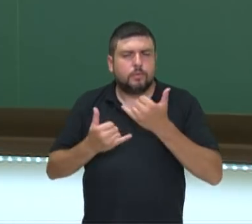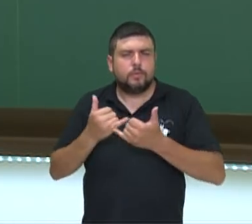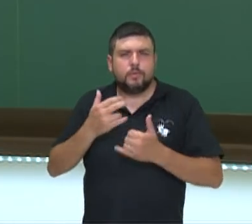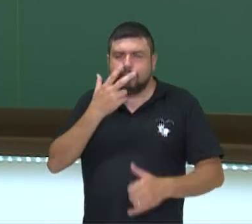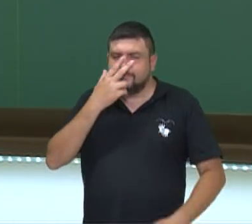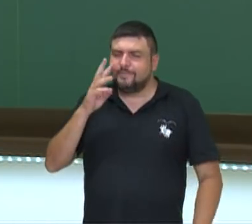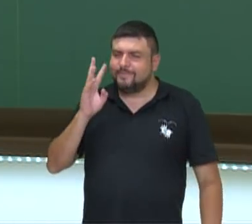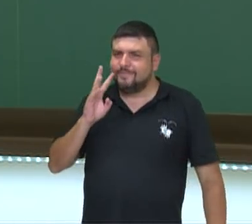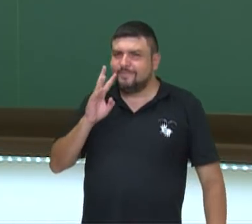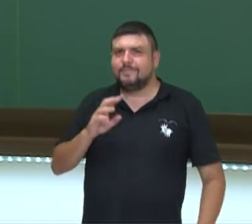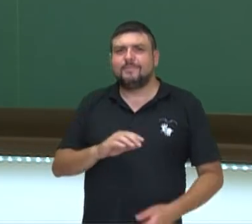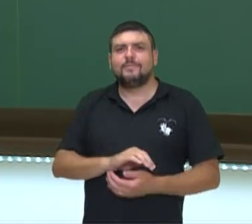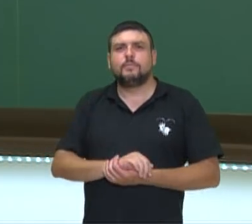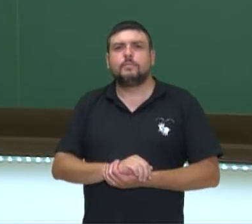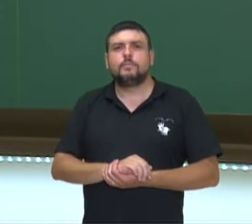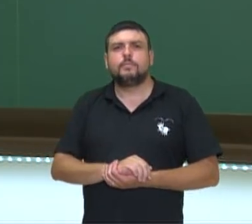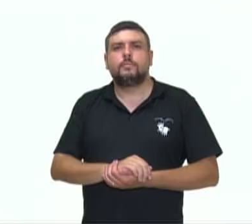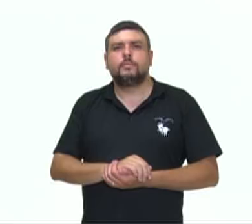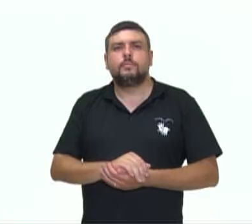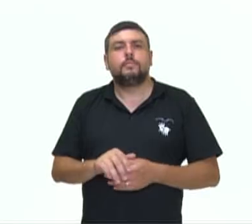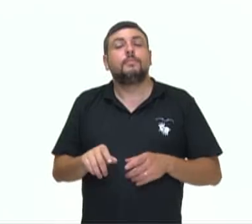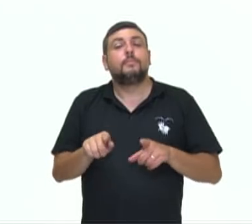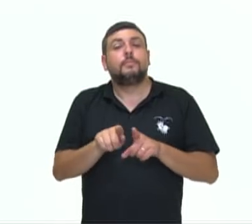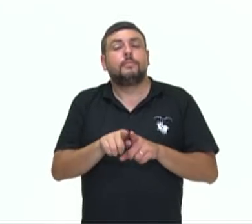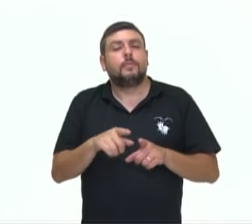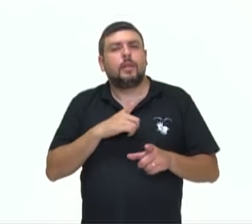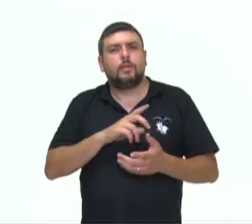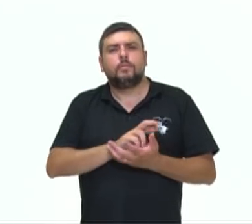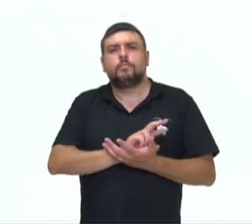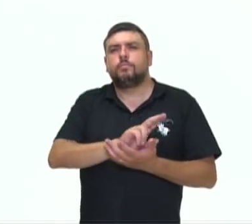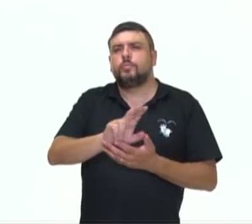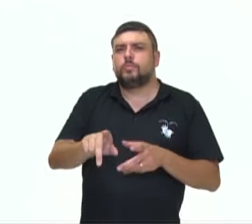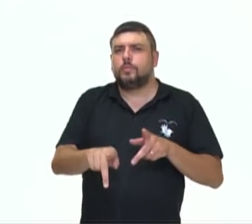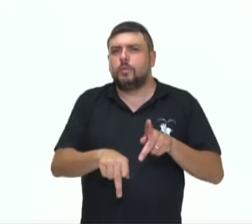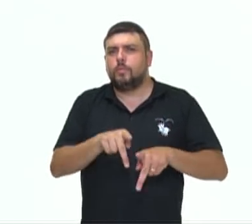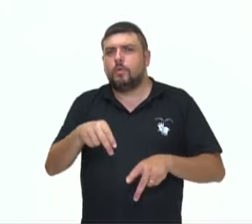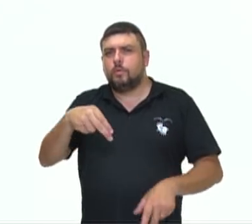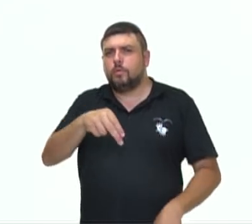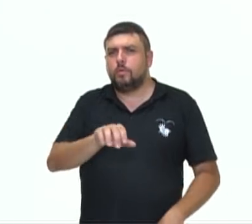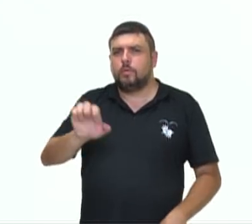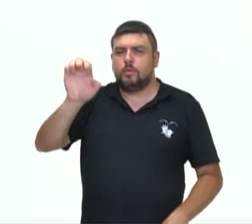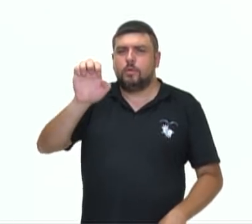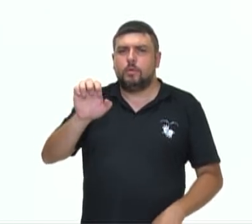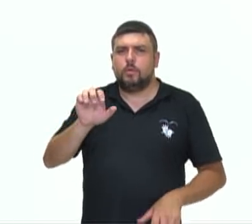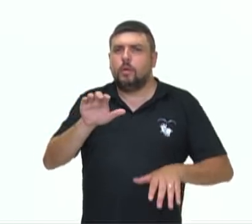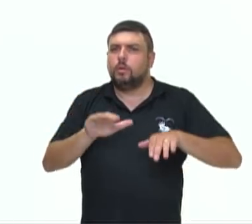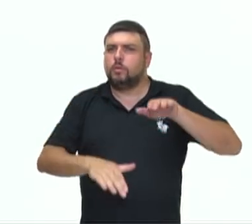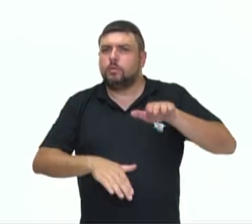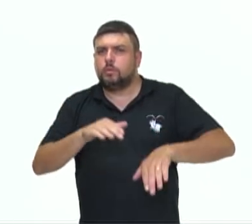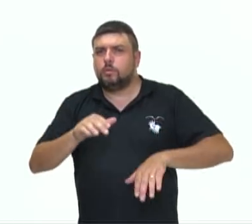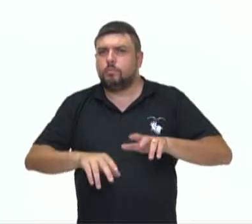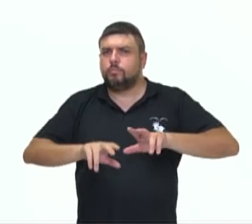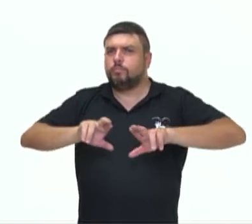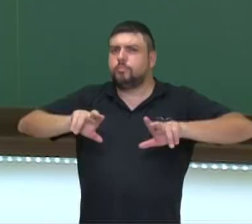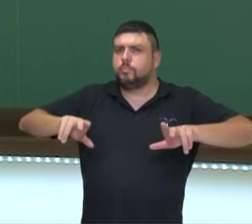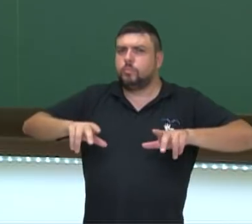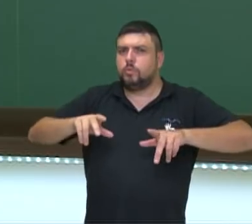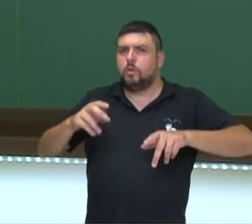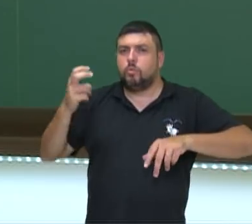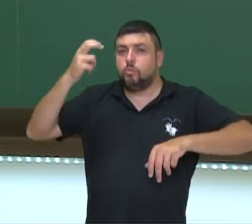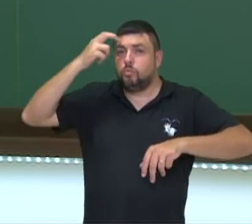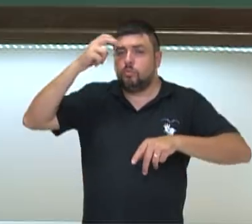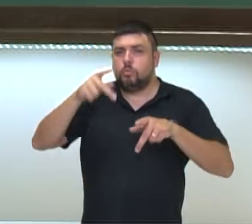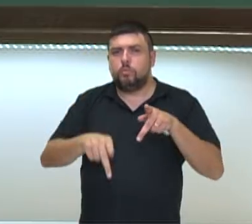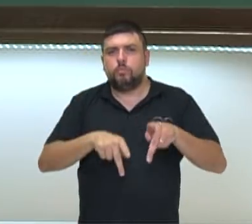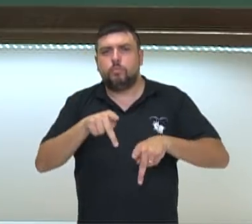divertido, não parece? E é encontrado em diferentes povos do Nordeste. Pode variar de acordo com a cultura e com o povo. Então, o toré acontece